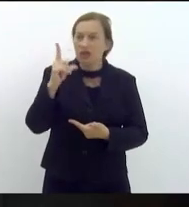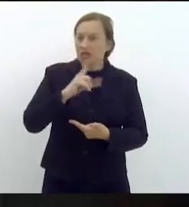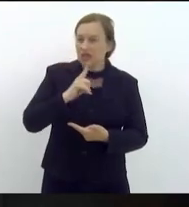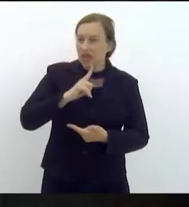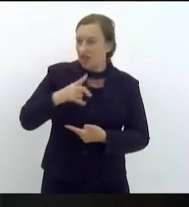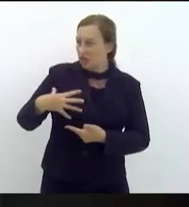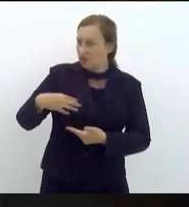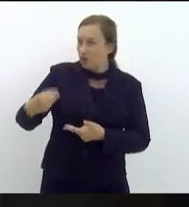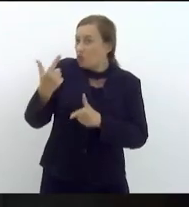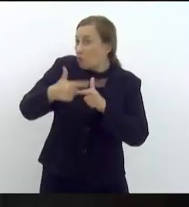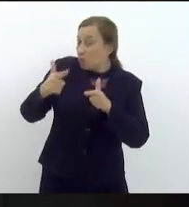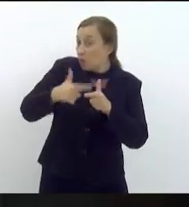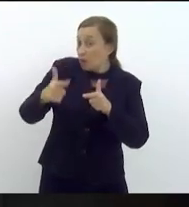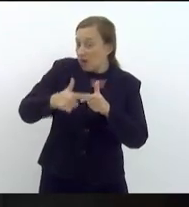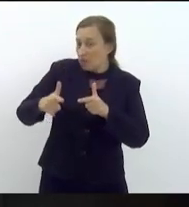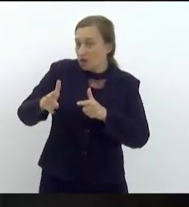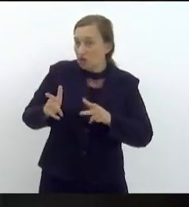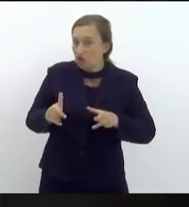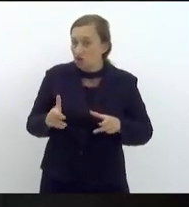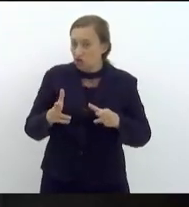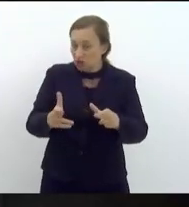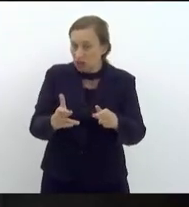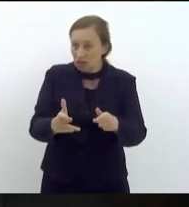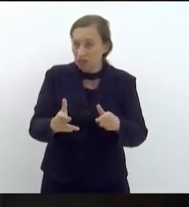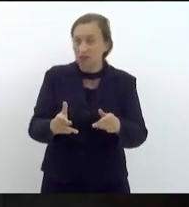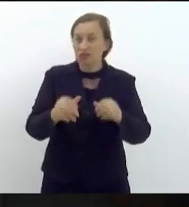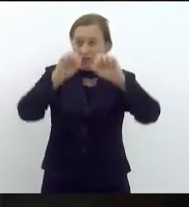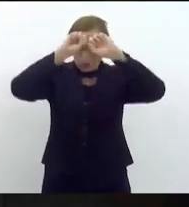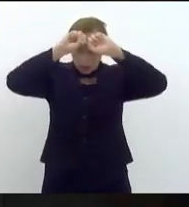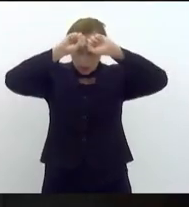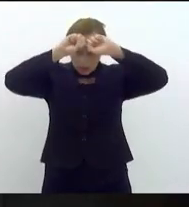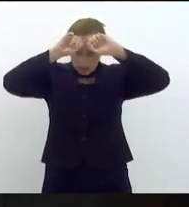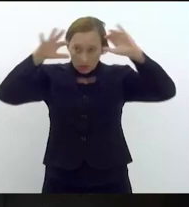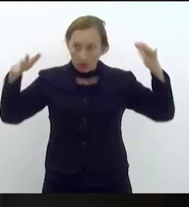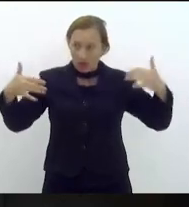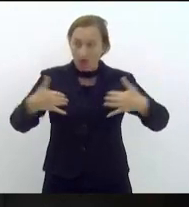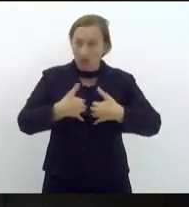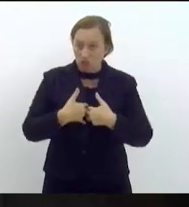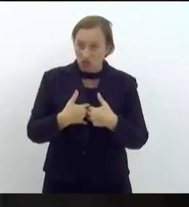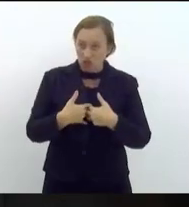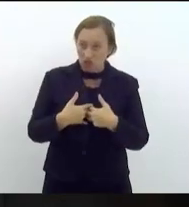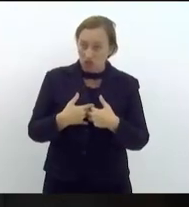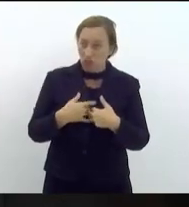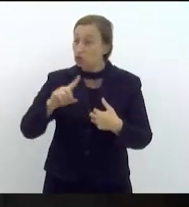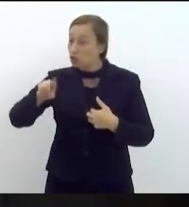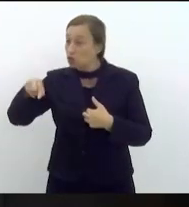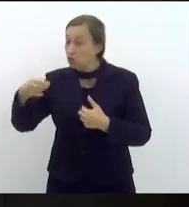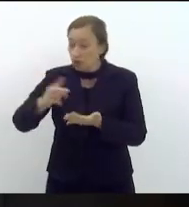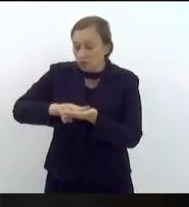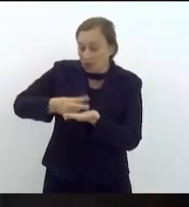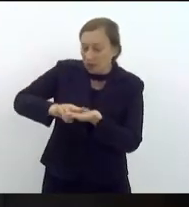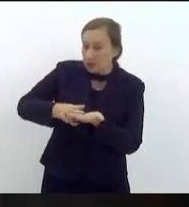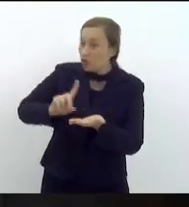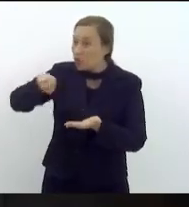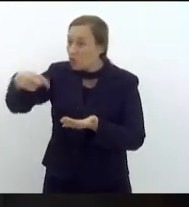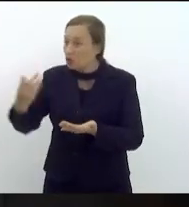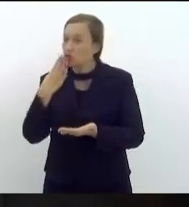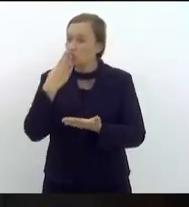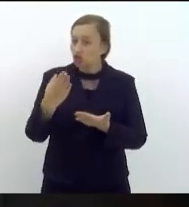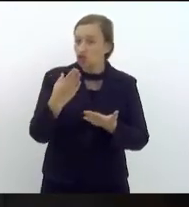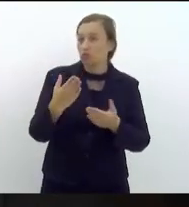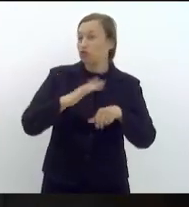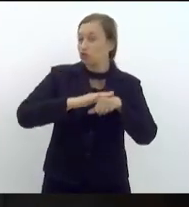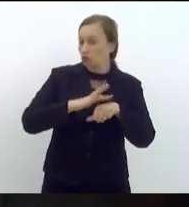seus filhos com problema de câncer autismo epilepsia e várias outras patologias não